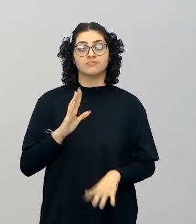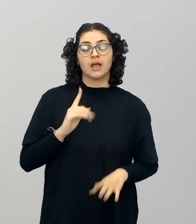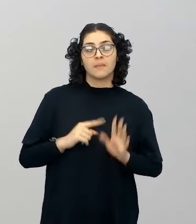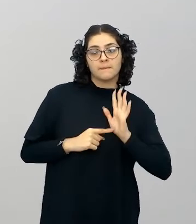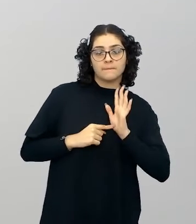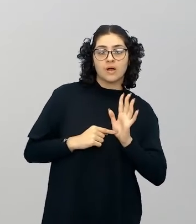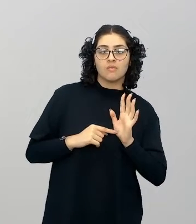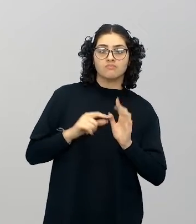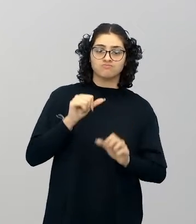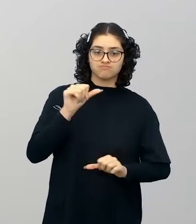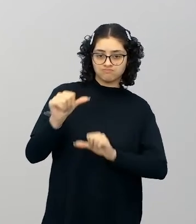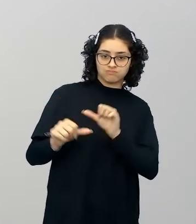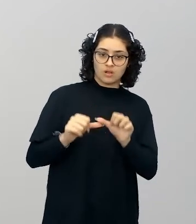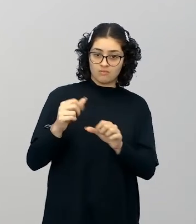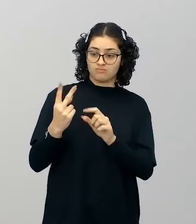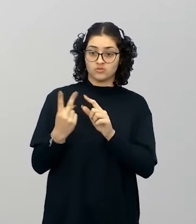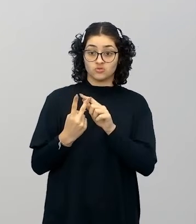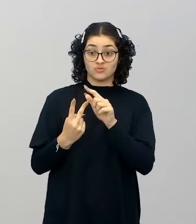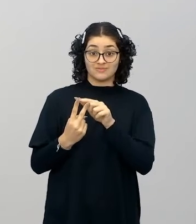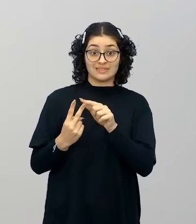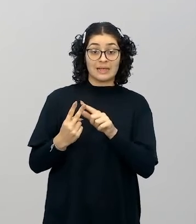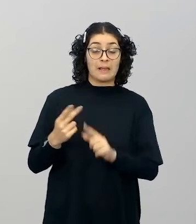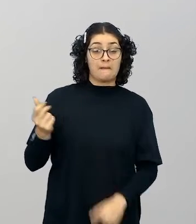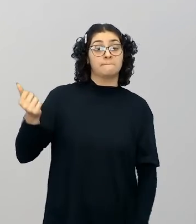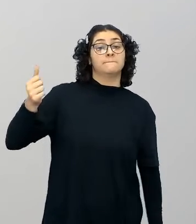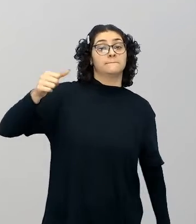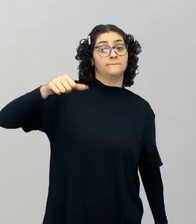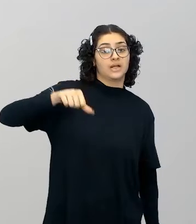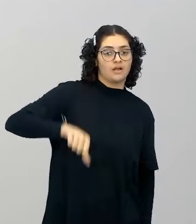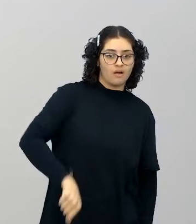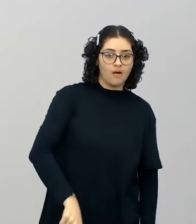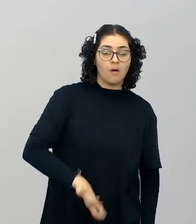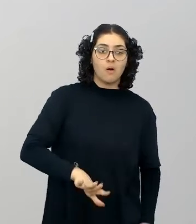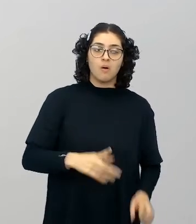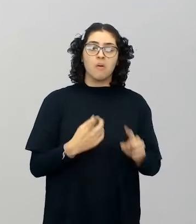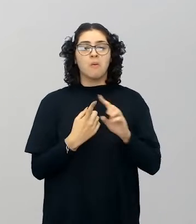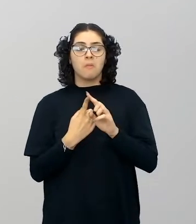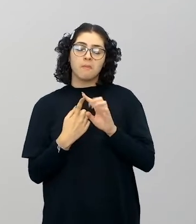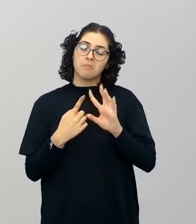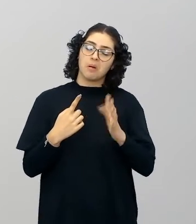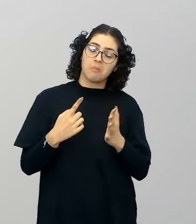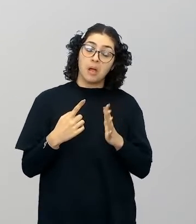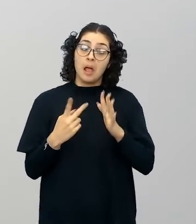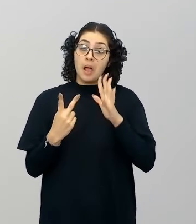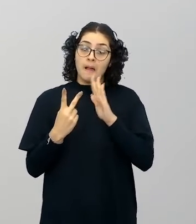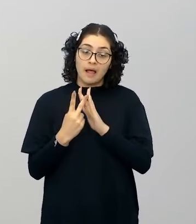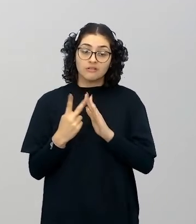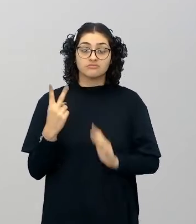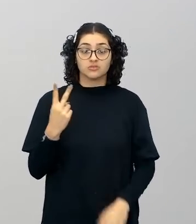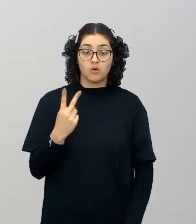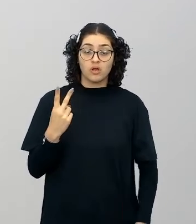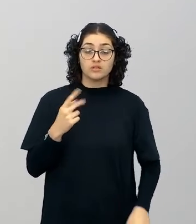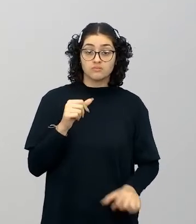a mutação nesses dois genes é pior do que você apresentar a mutação